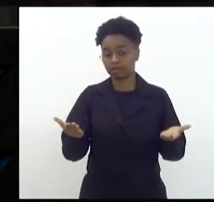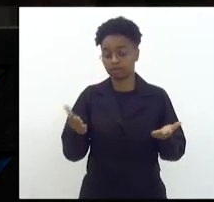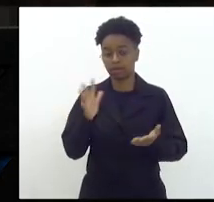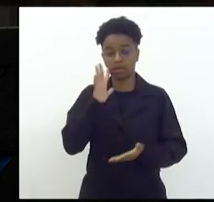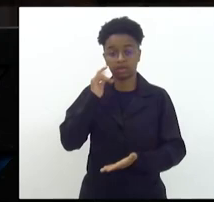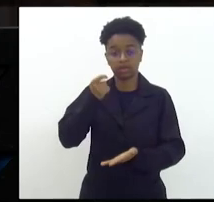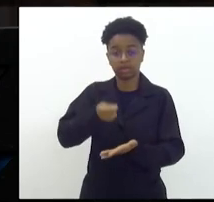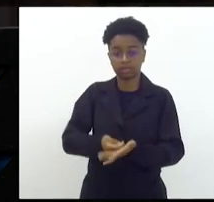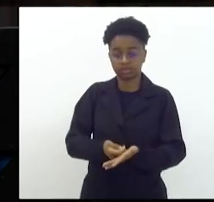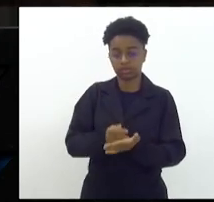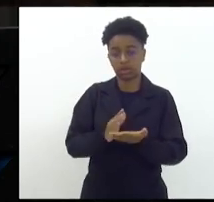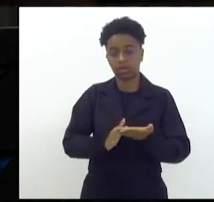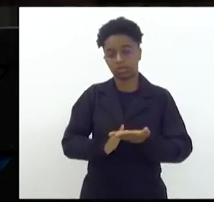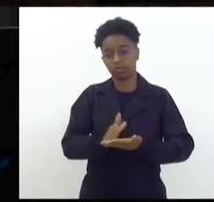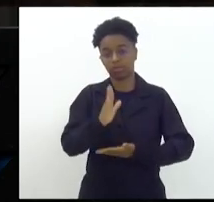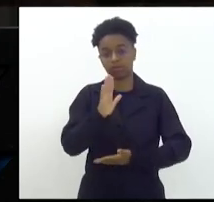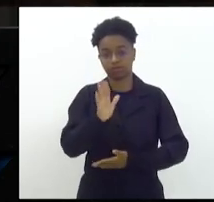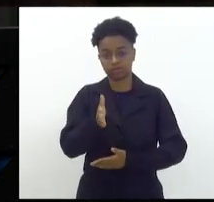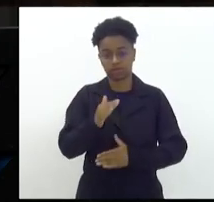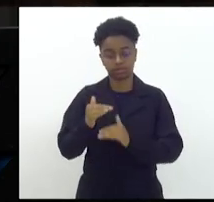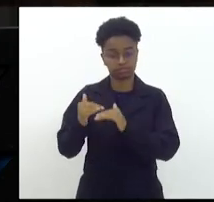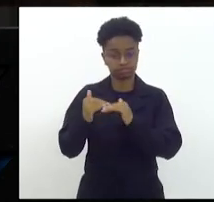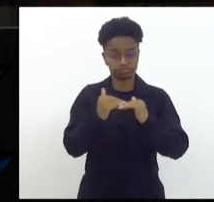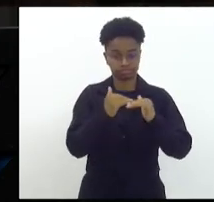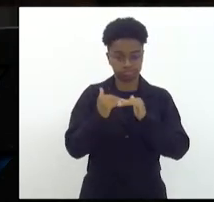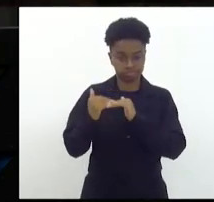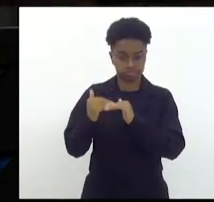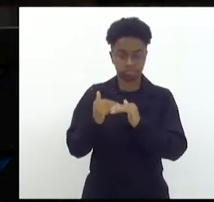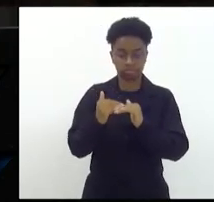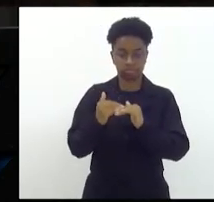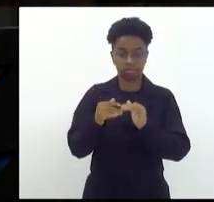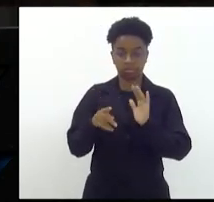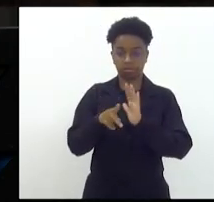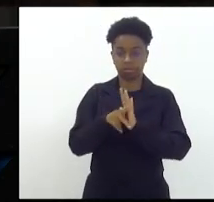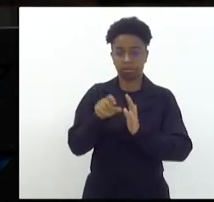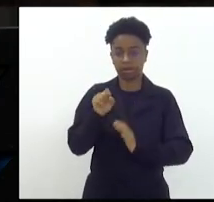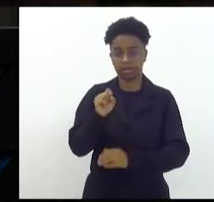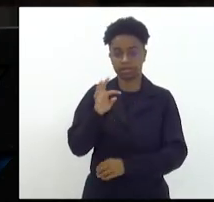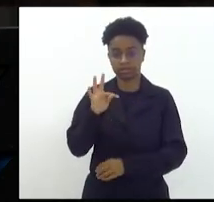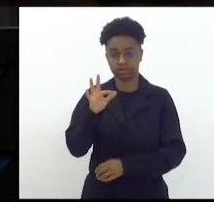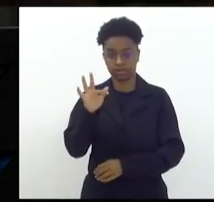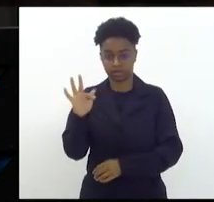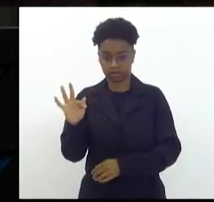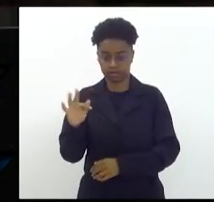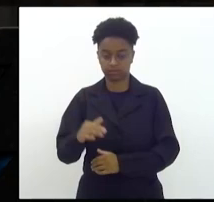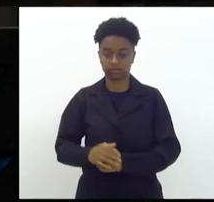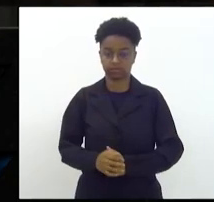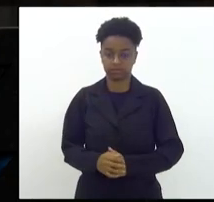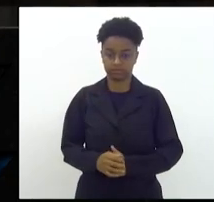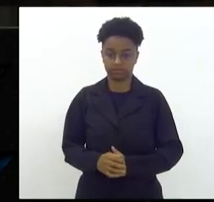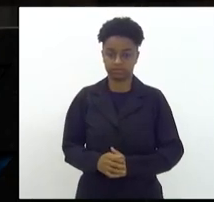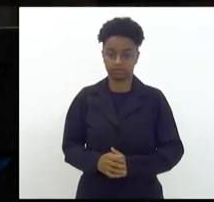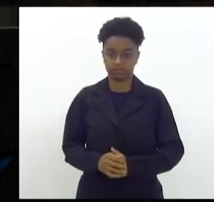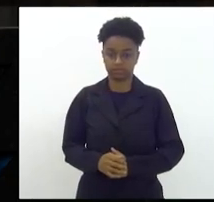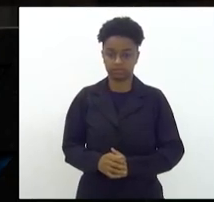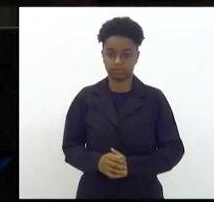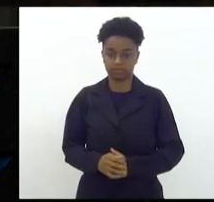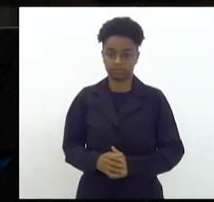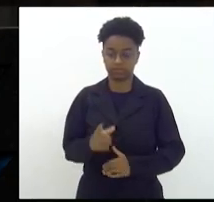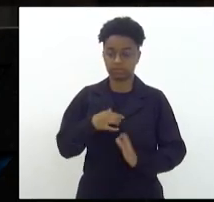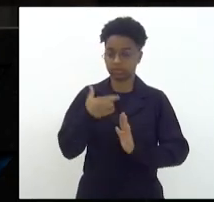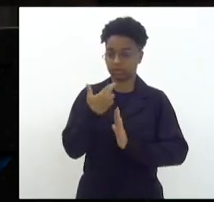decisão aprovado por unanimidade do Supremo Tribunal Federal cuja